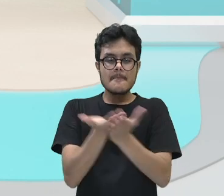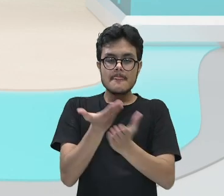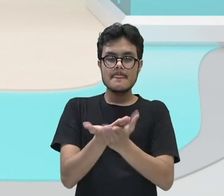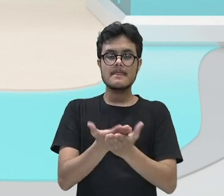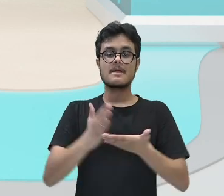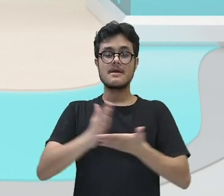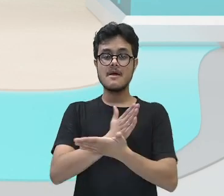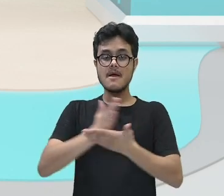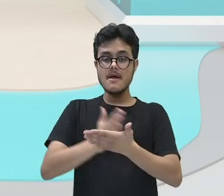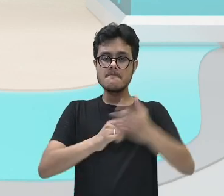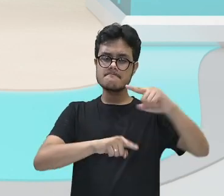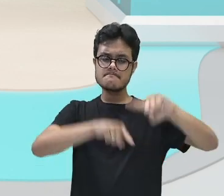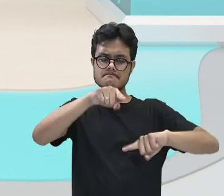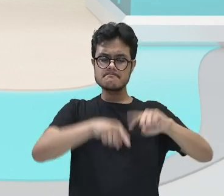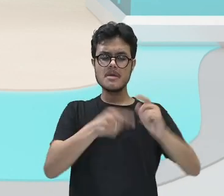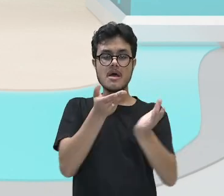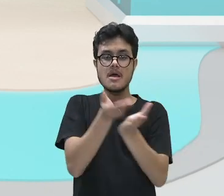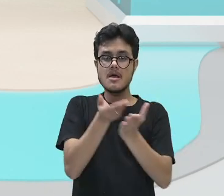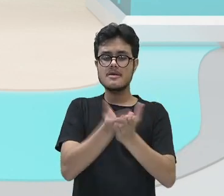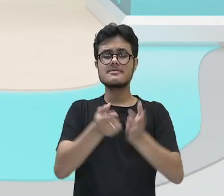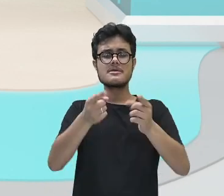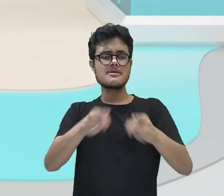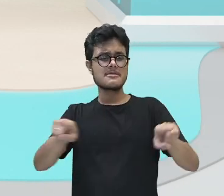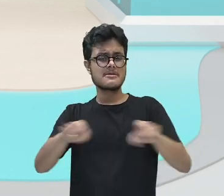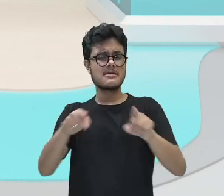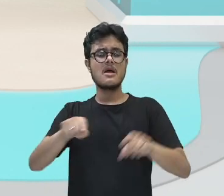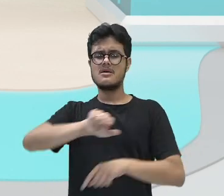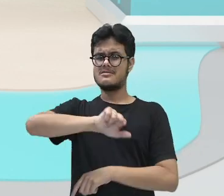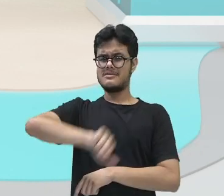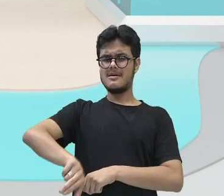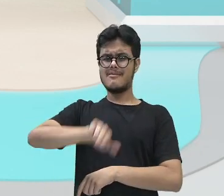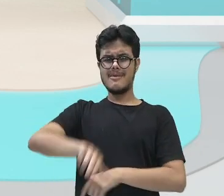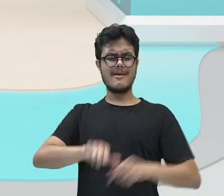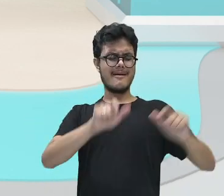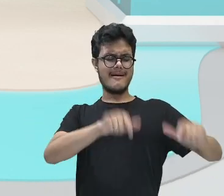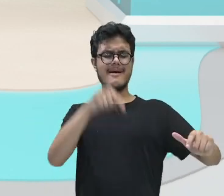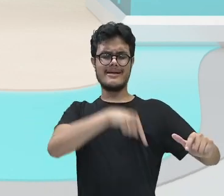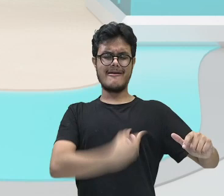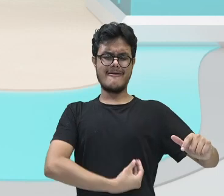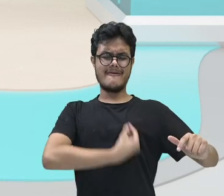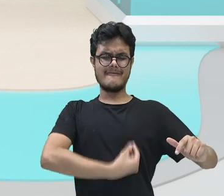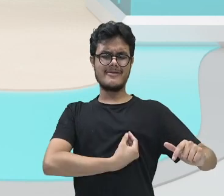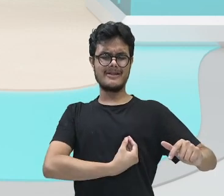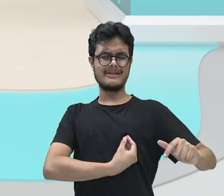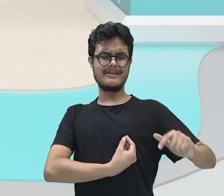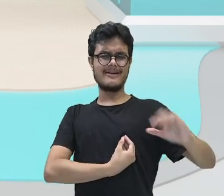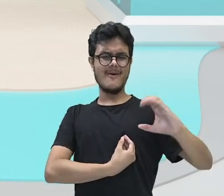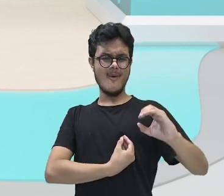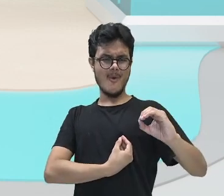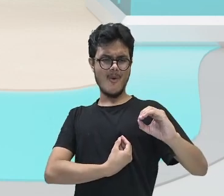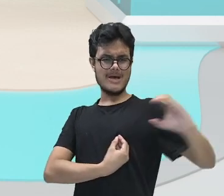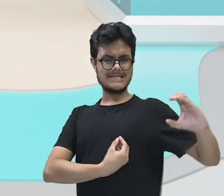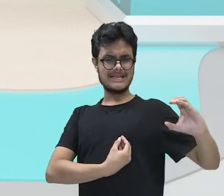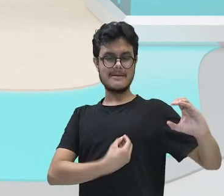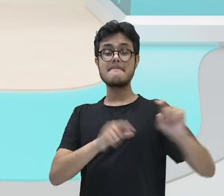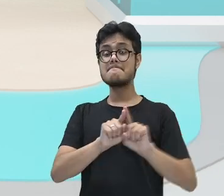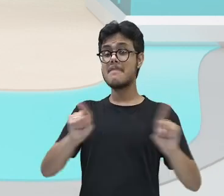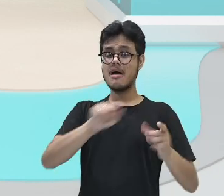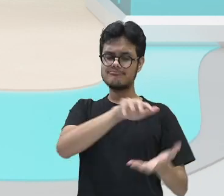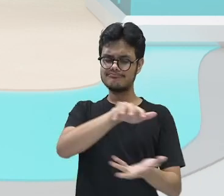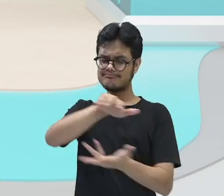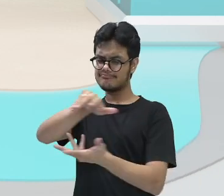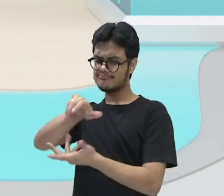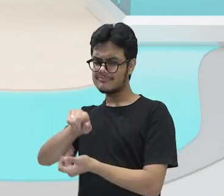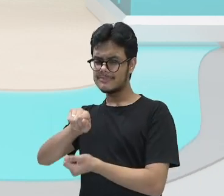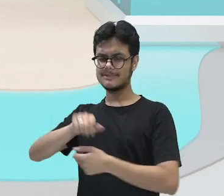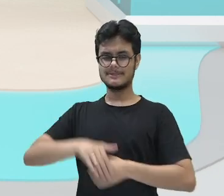timbre. E a partir daí nós falamos sobre alguns instrumentos que envolvem não só o nosso mundo ocidental, mas